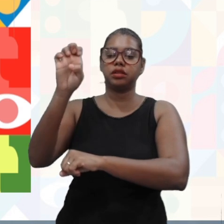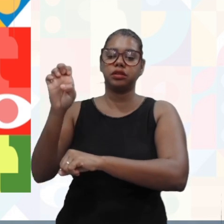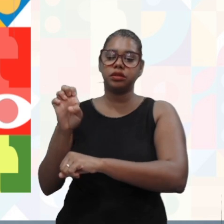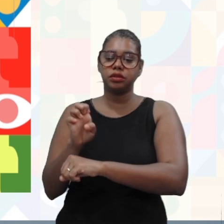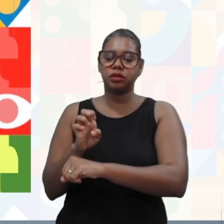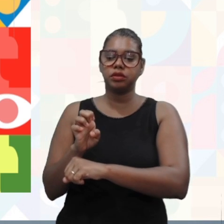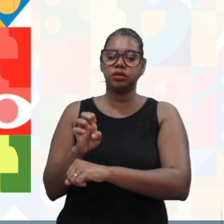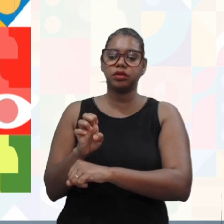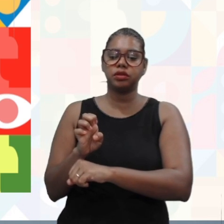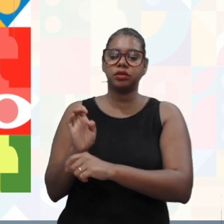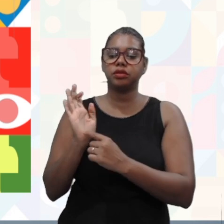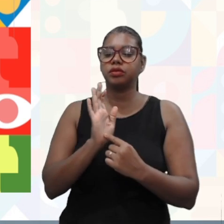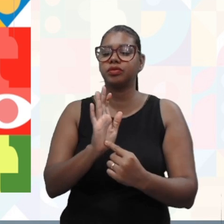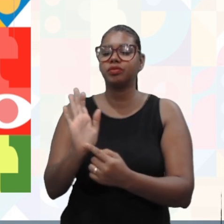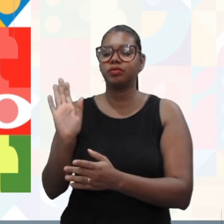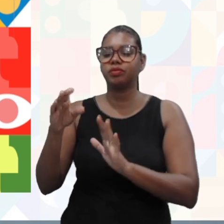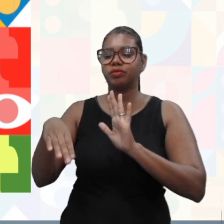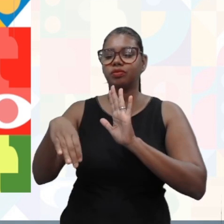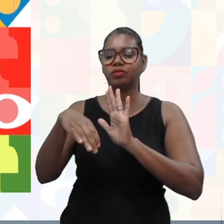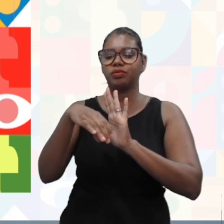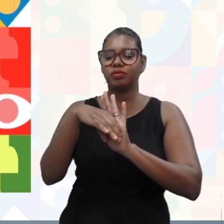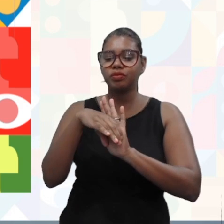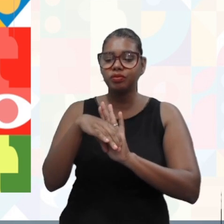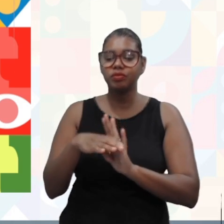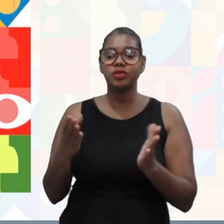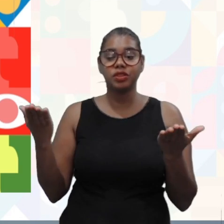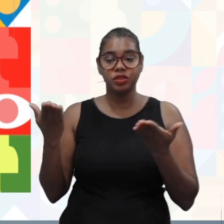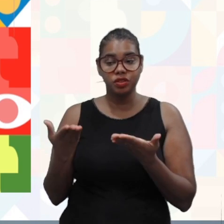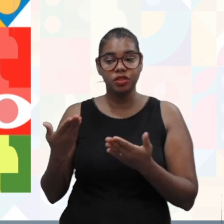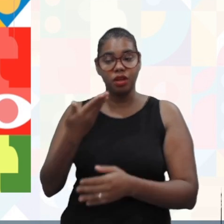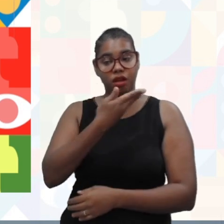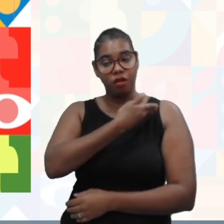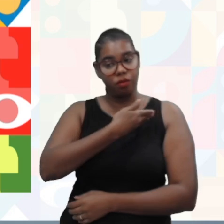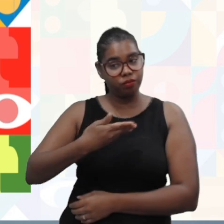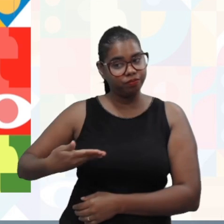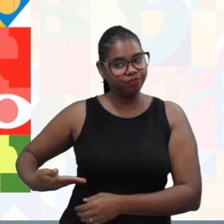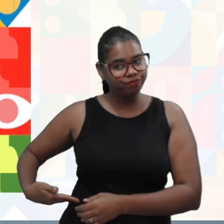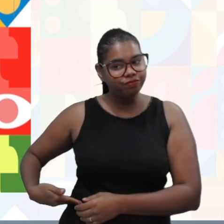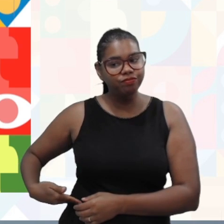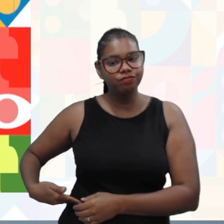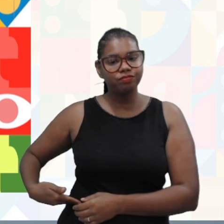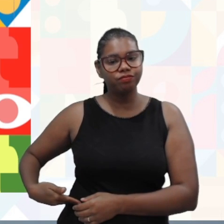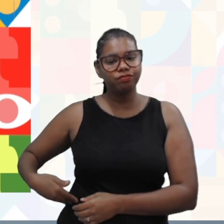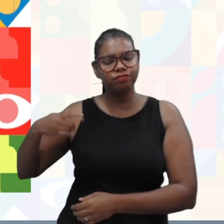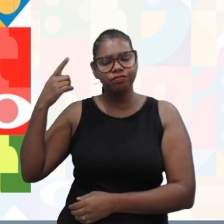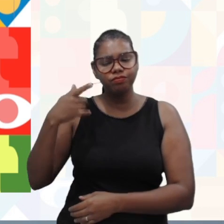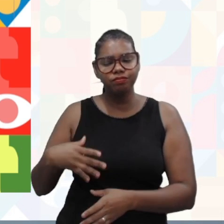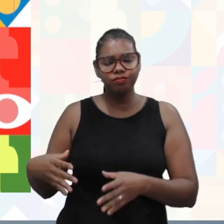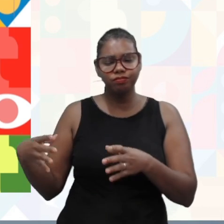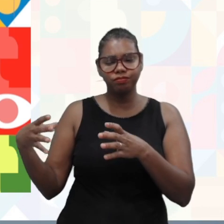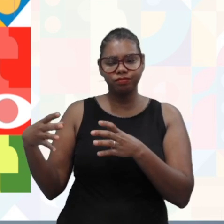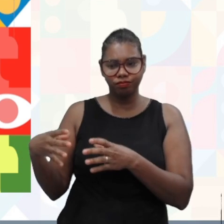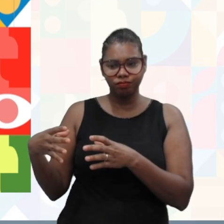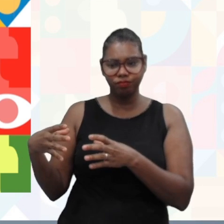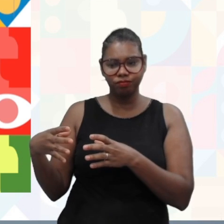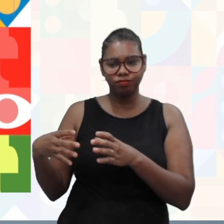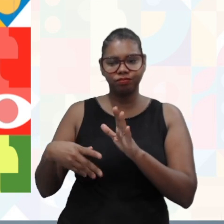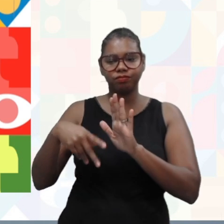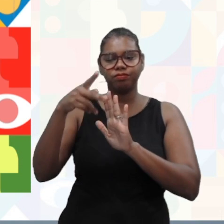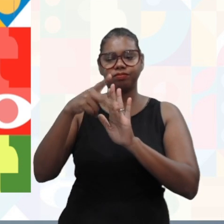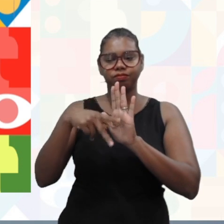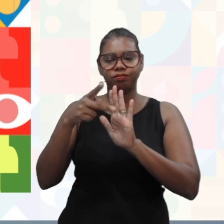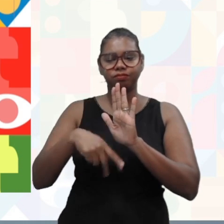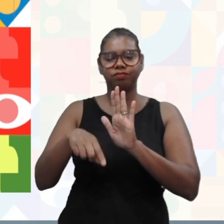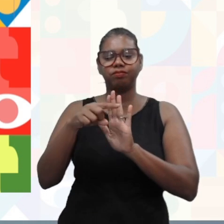desse conceito. Quando a gente fala de governo, a gente está tratando de um conjunto de programas e